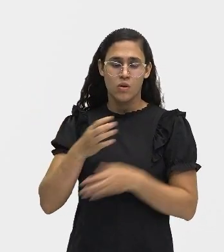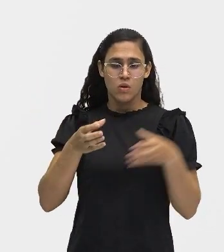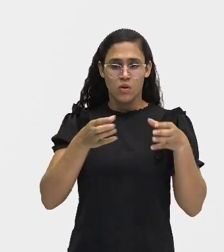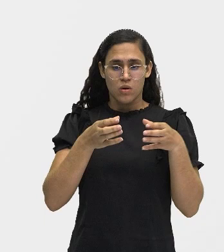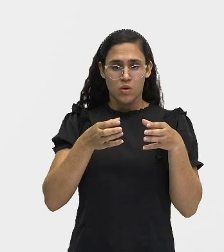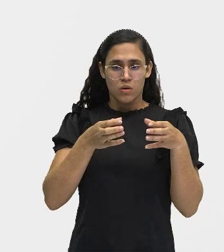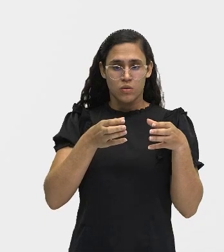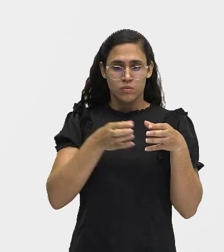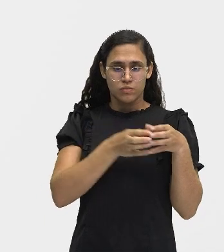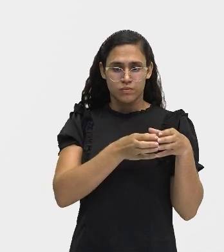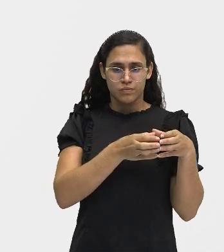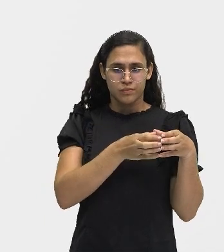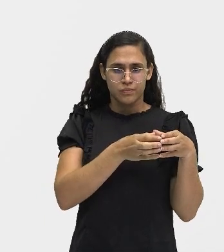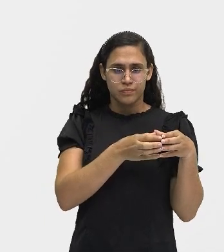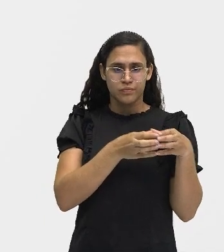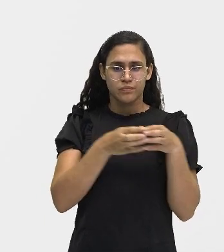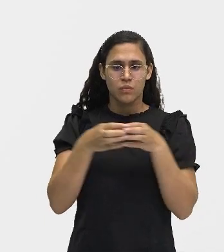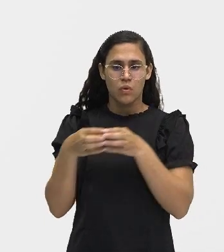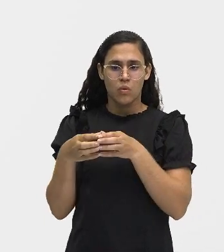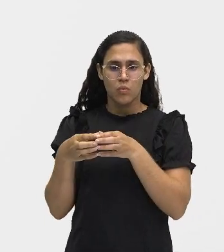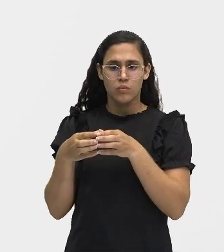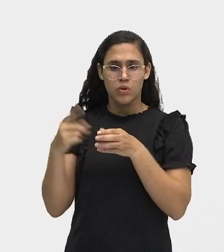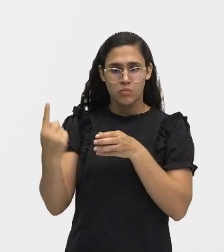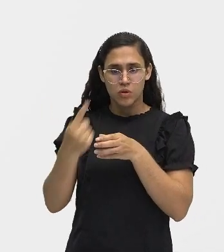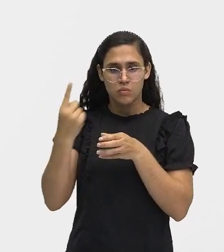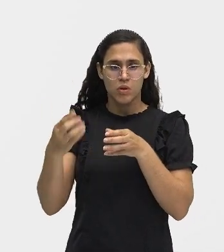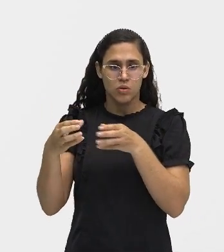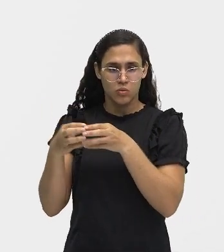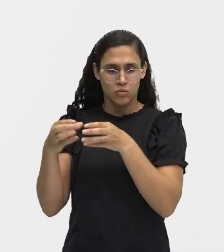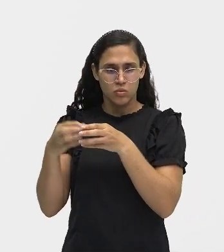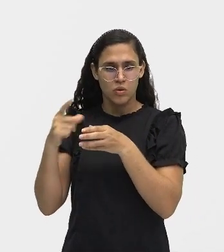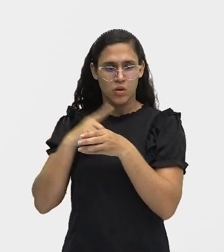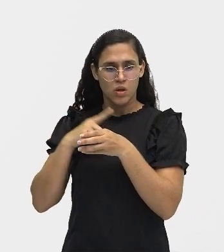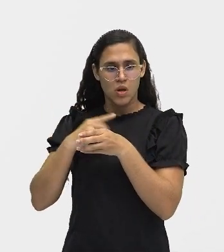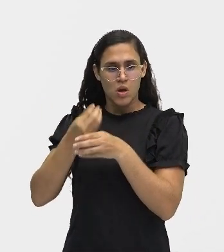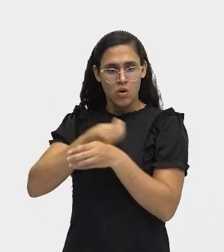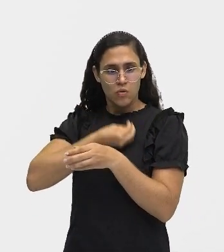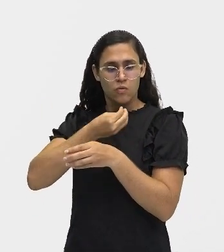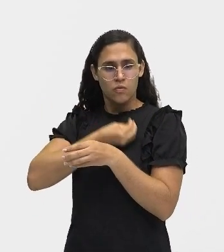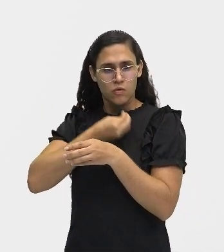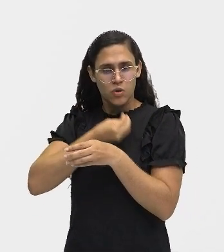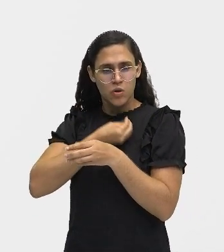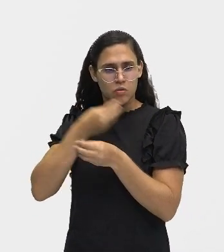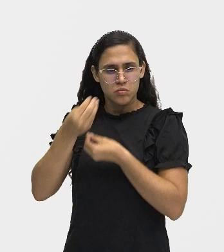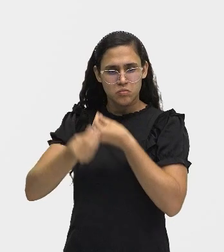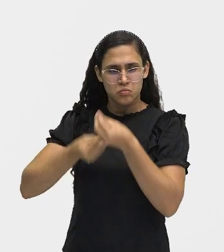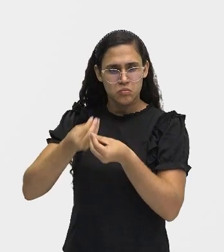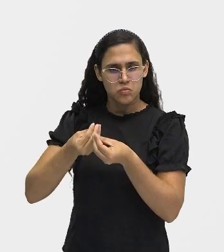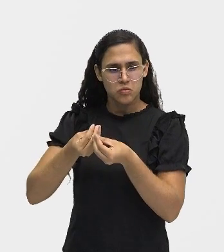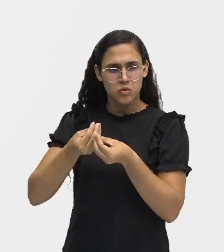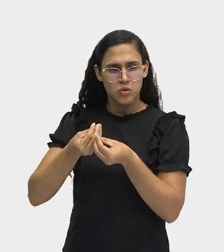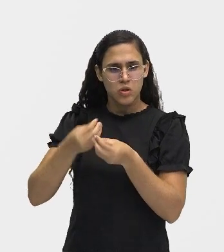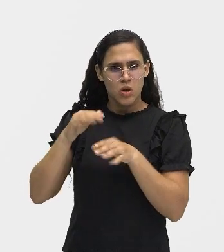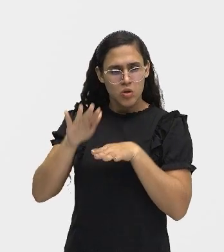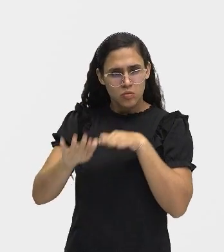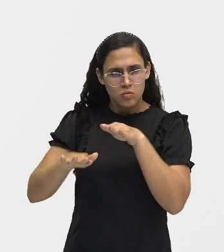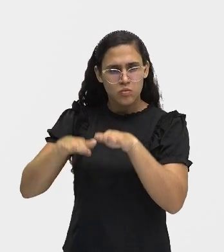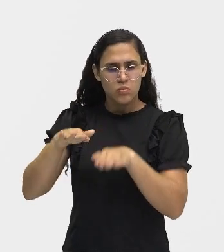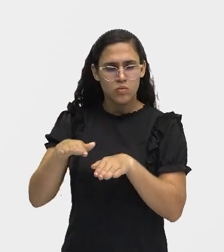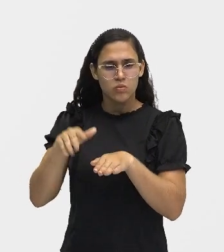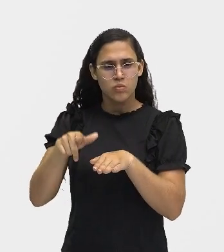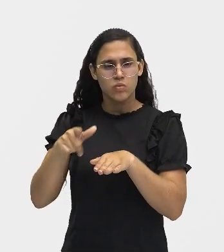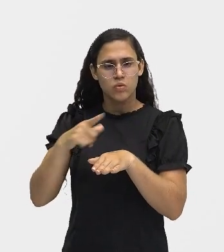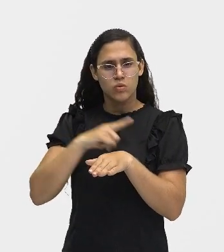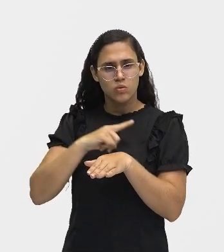traços, vestígios, né, dos animais que viveram, dos seres vivos, na verdade. Então, são fósseis de vestígios de atividade biológica,